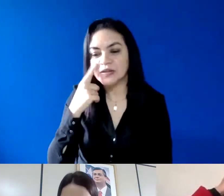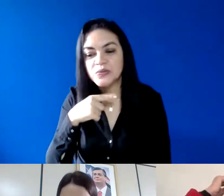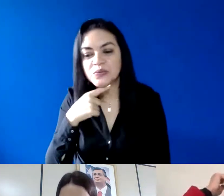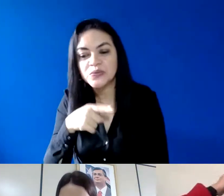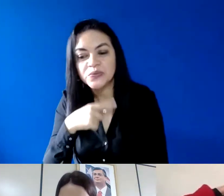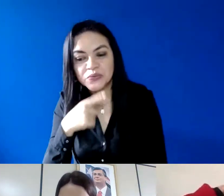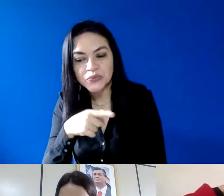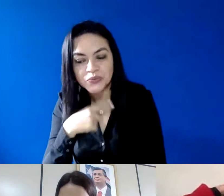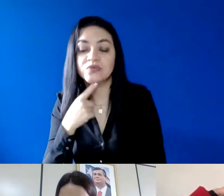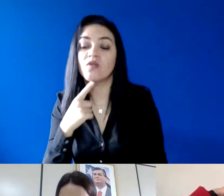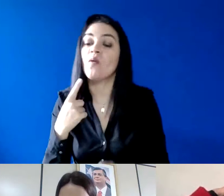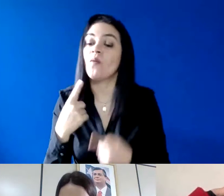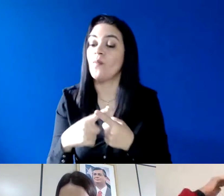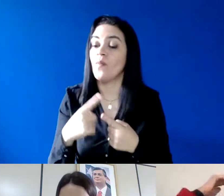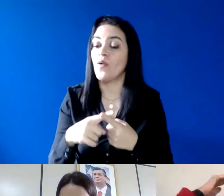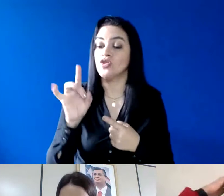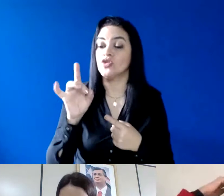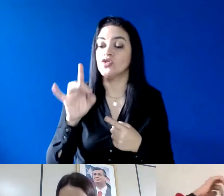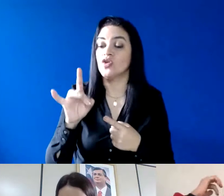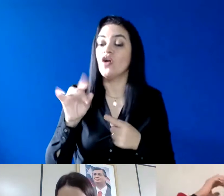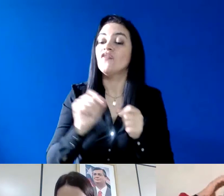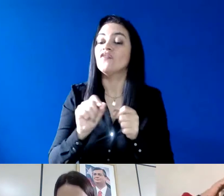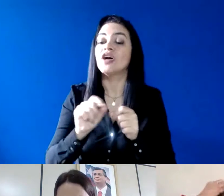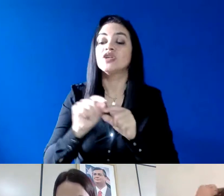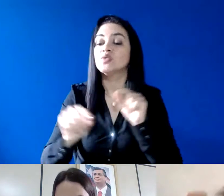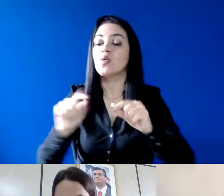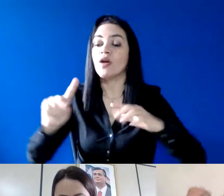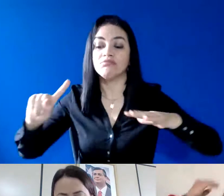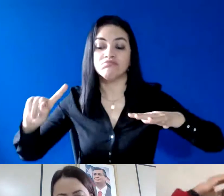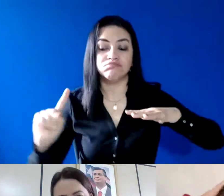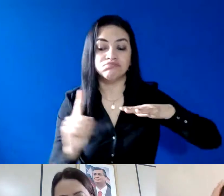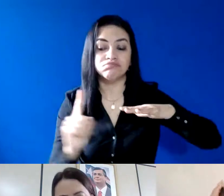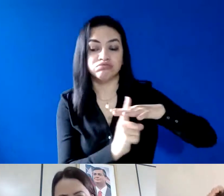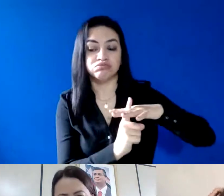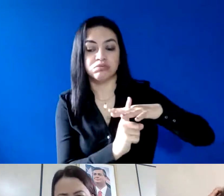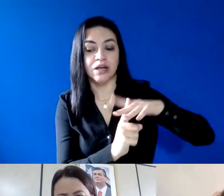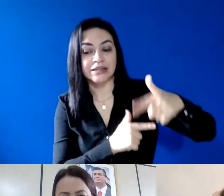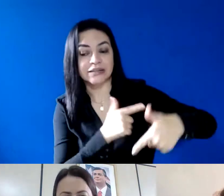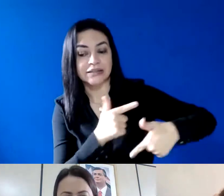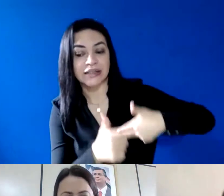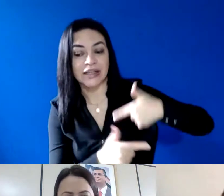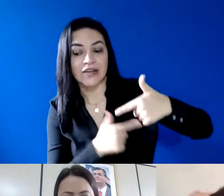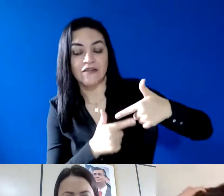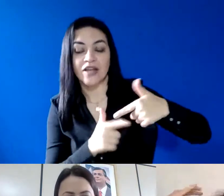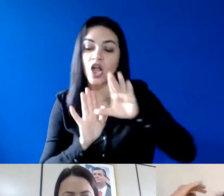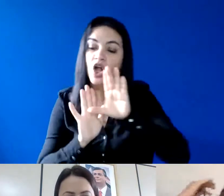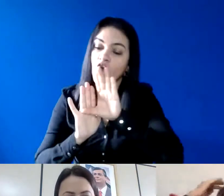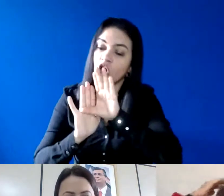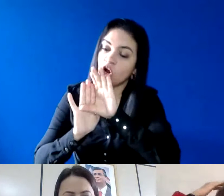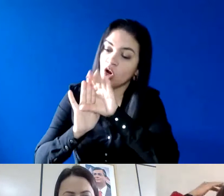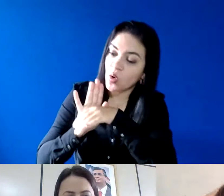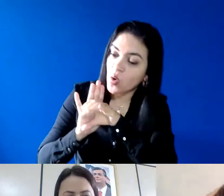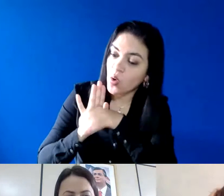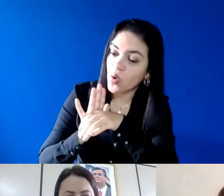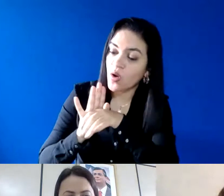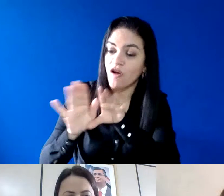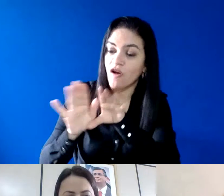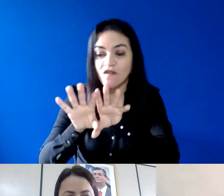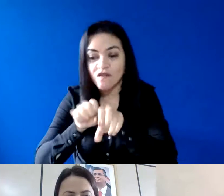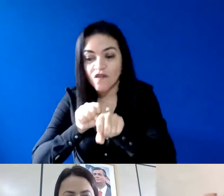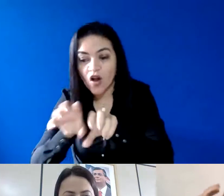porque só se faz integração ensino-serviço se a gente traz a parte conceitual, a parte de formação